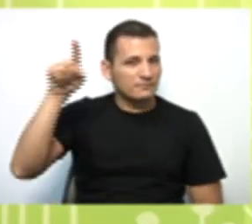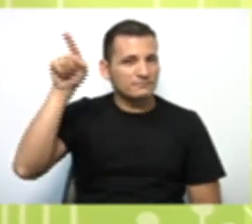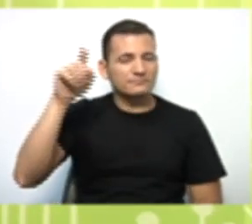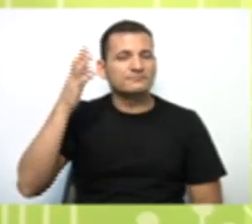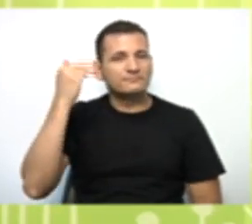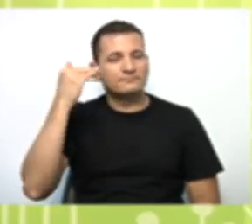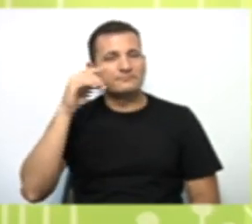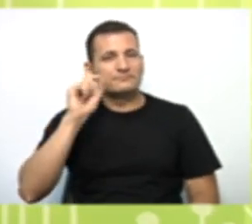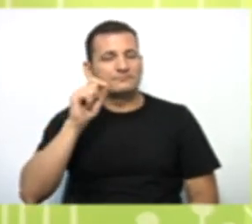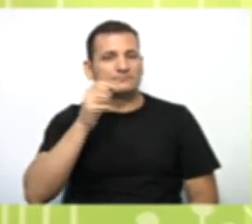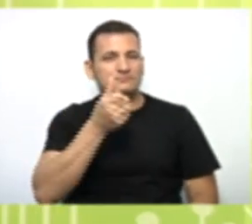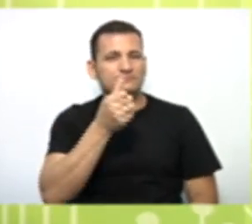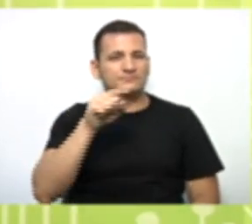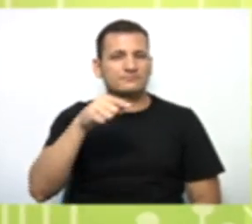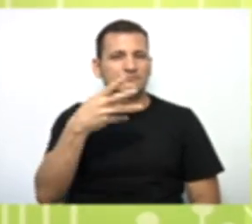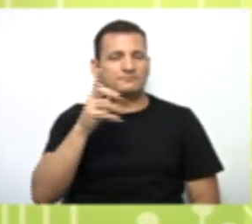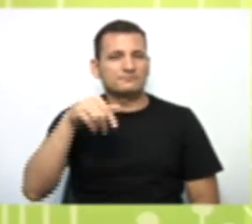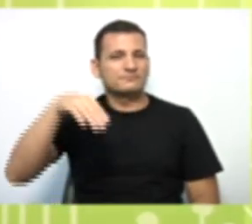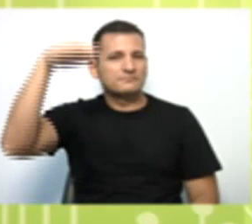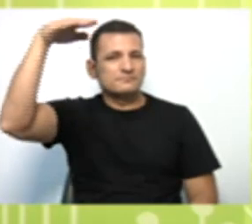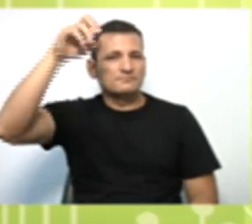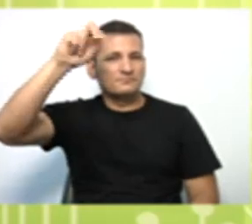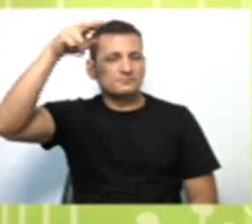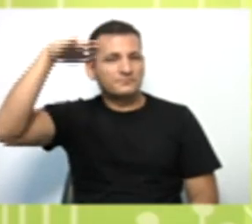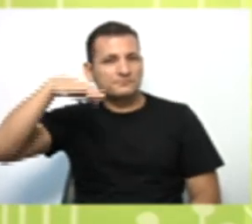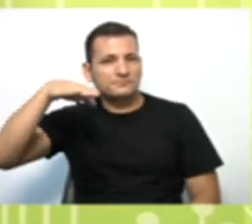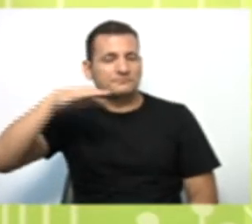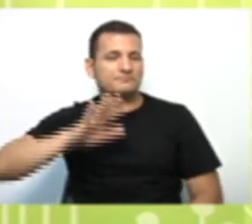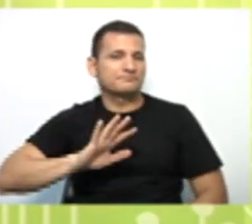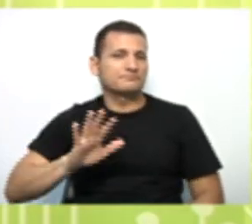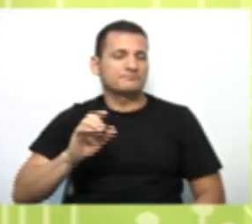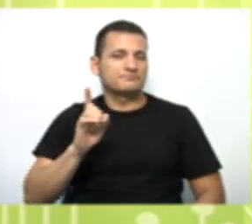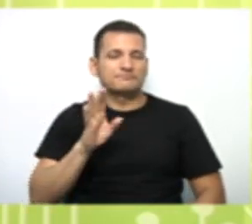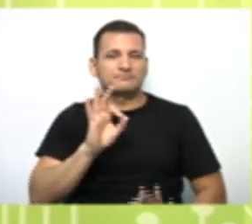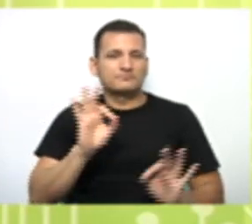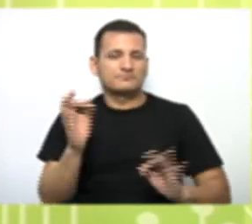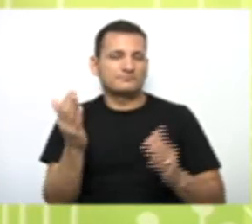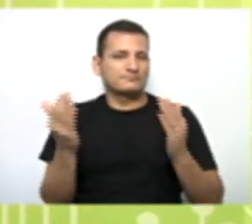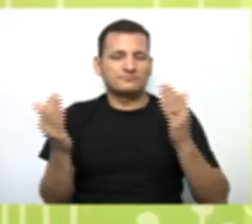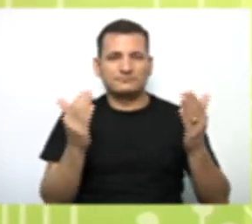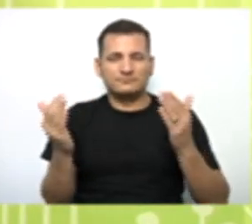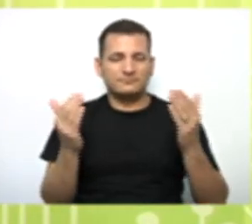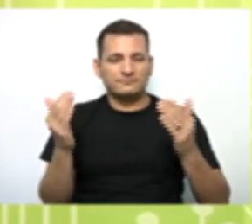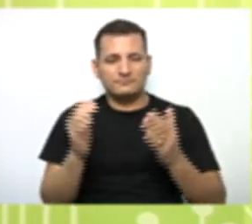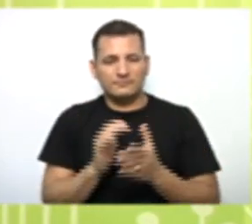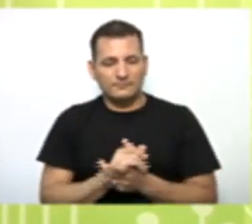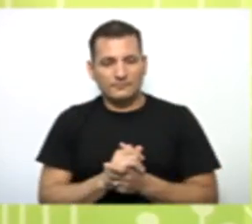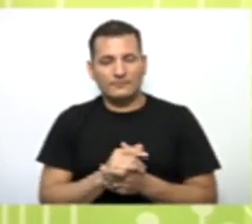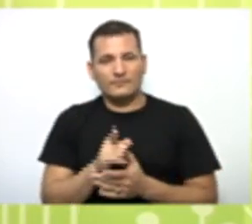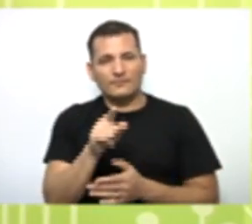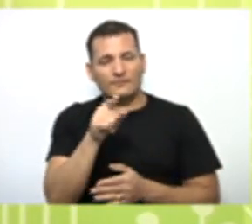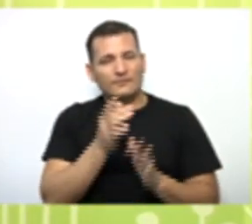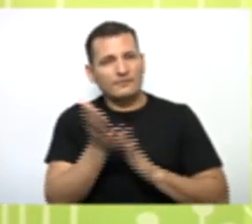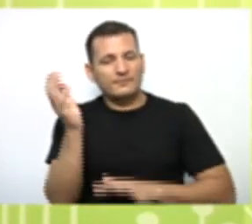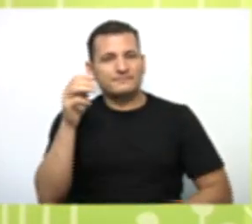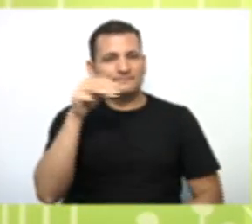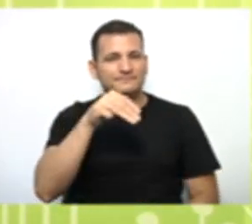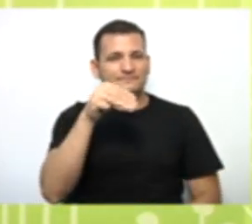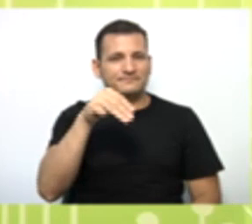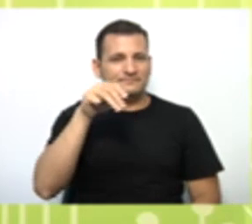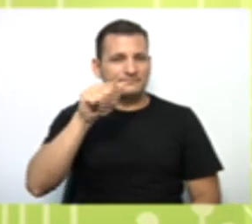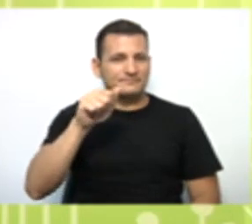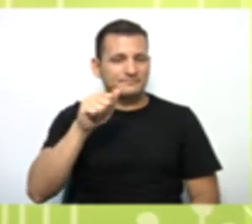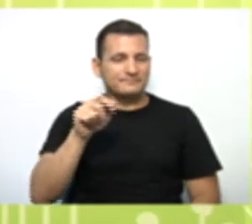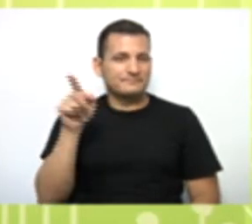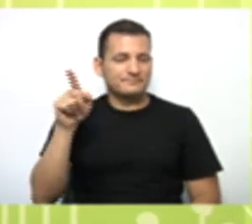têm ideia se é alto ou baixo. Exatamente, pronto, uma ótima analogia, né? Você vai lá no jogo de MMA, eles